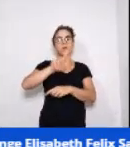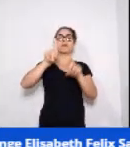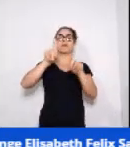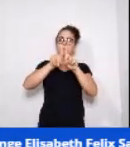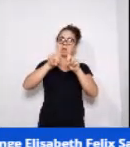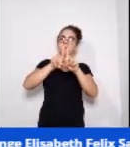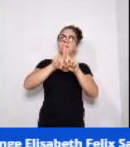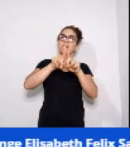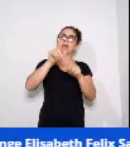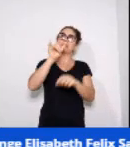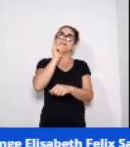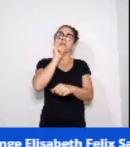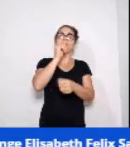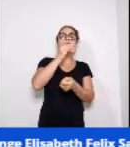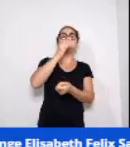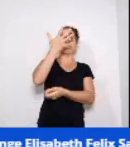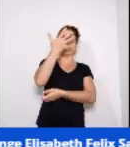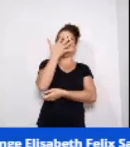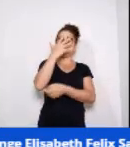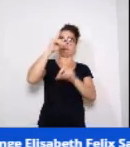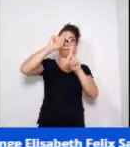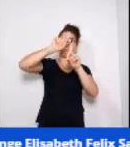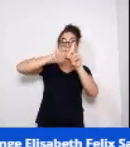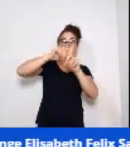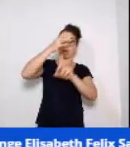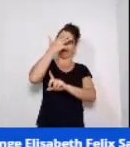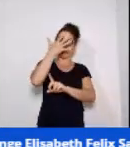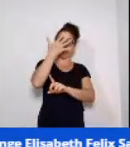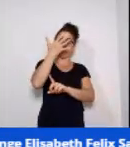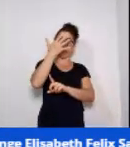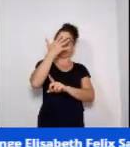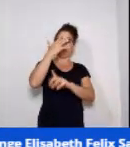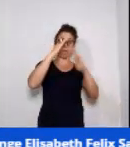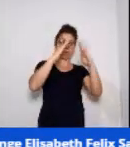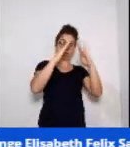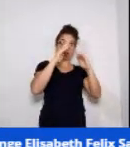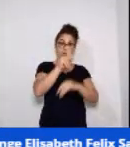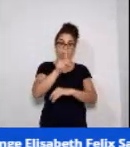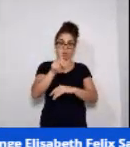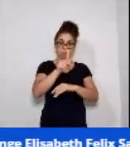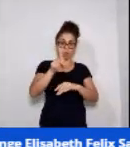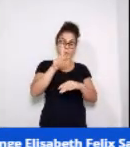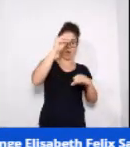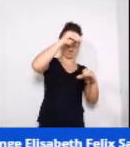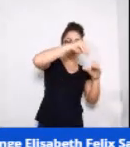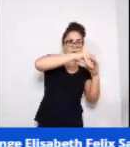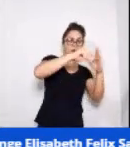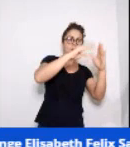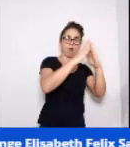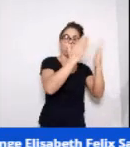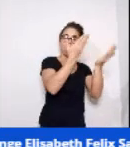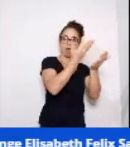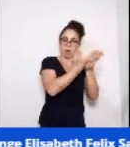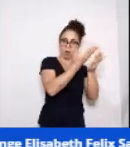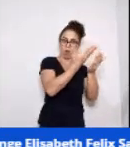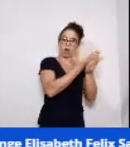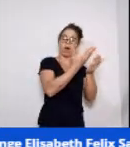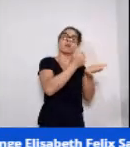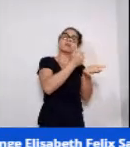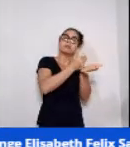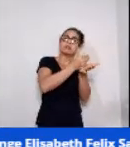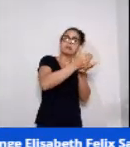início de março, os professores estavam na escola, ainda passando pelo processo de iniciação das